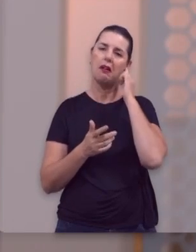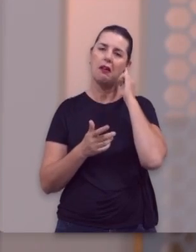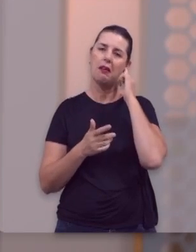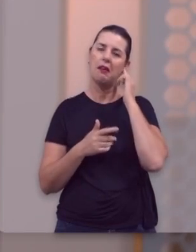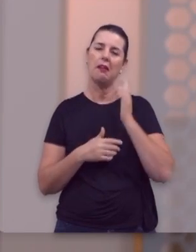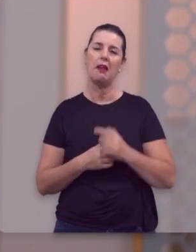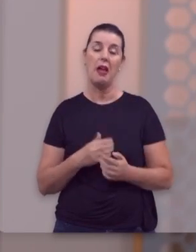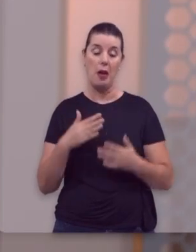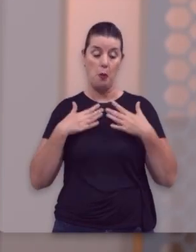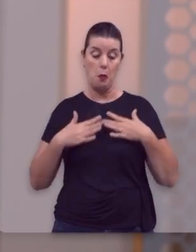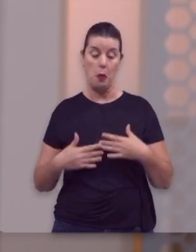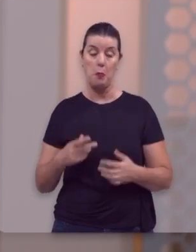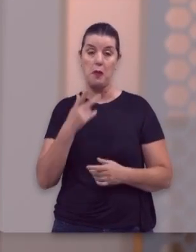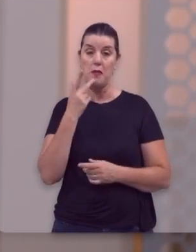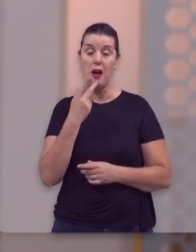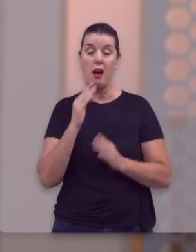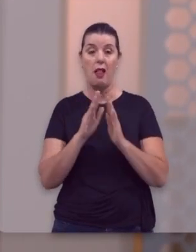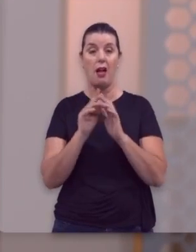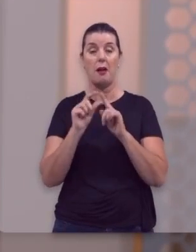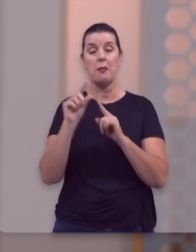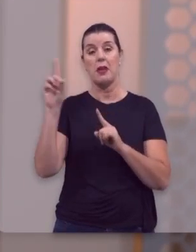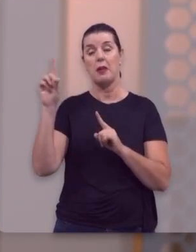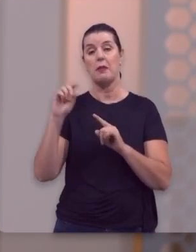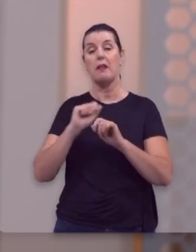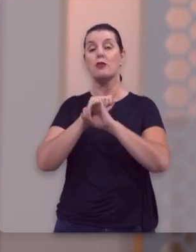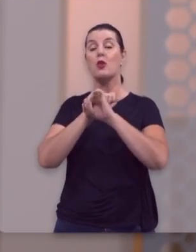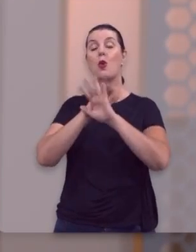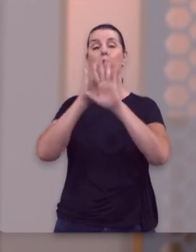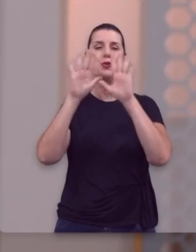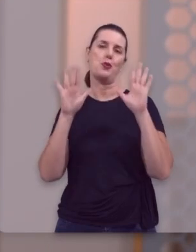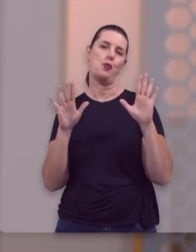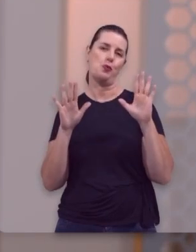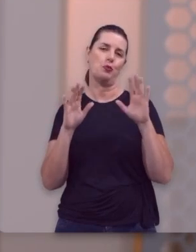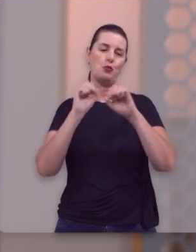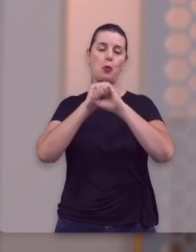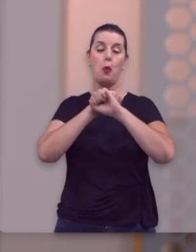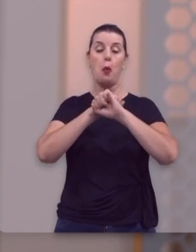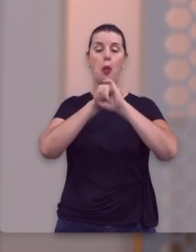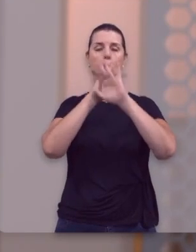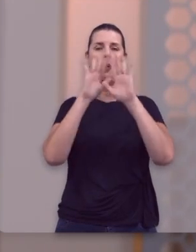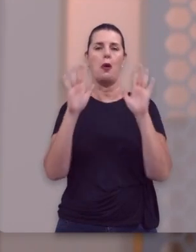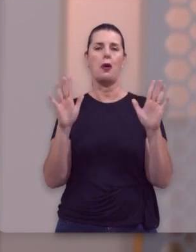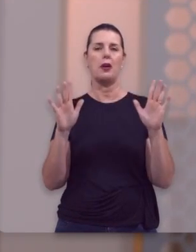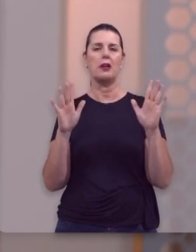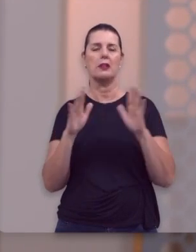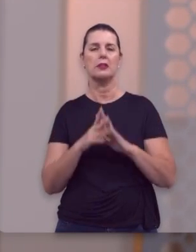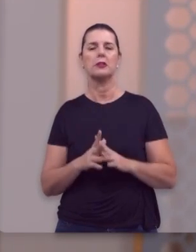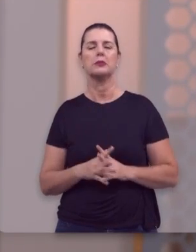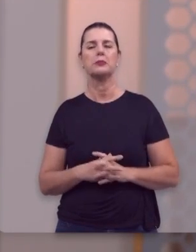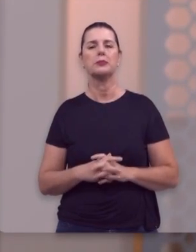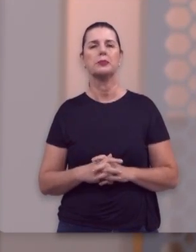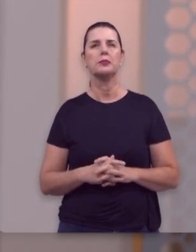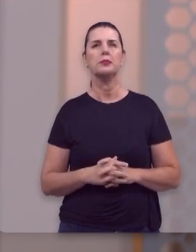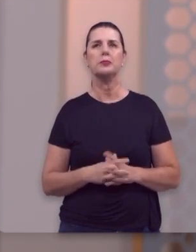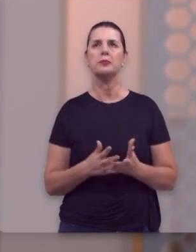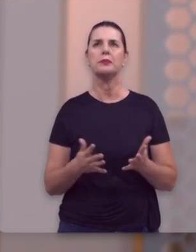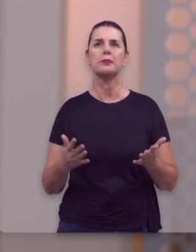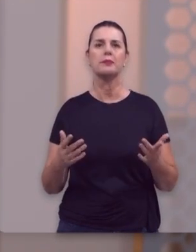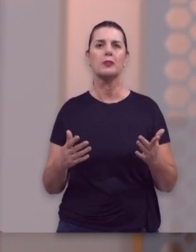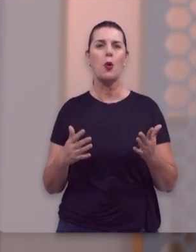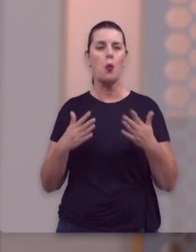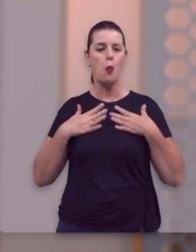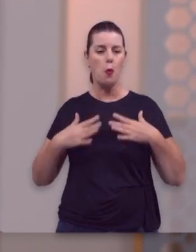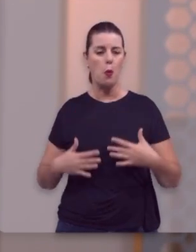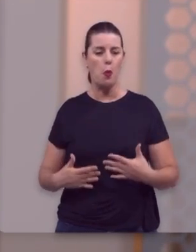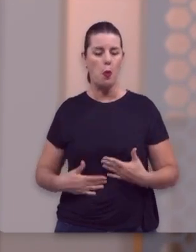Esse corpo, diz a Bíblia, será glorioso, glorioso, semeia-se um corpo